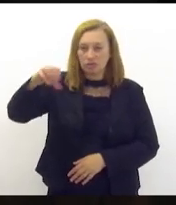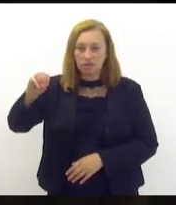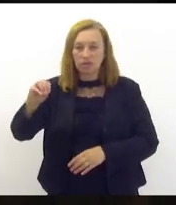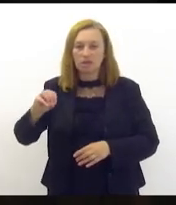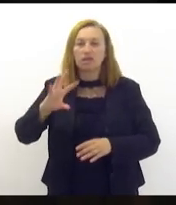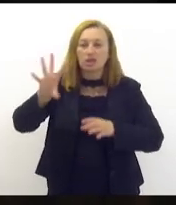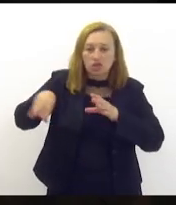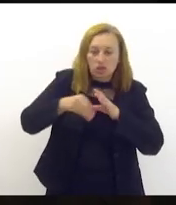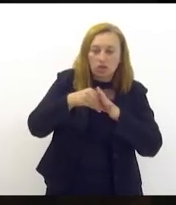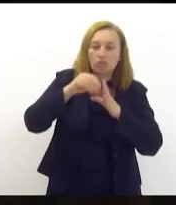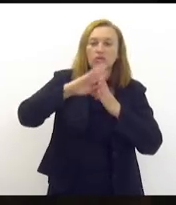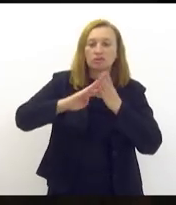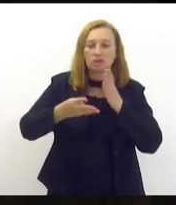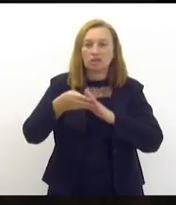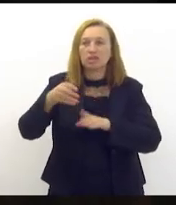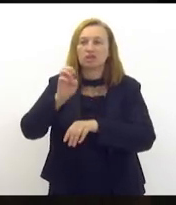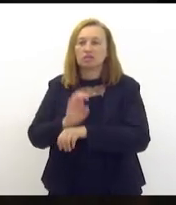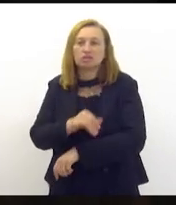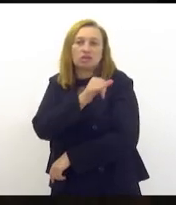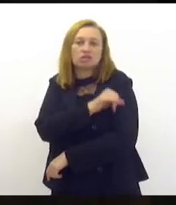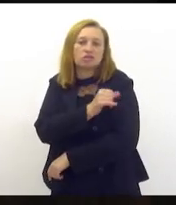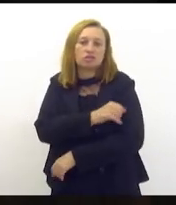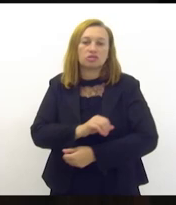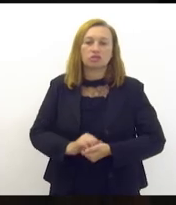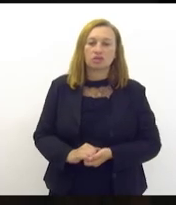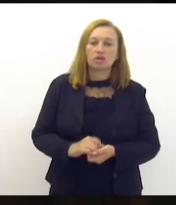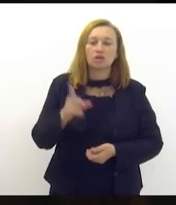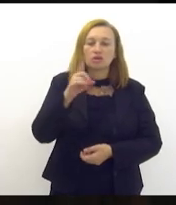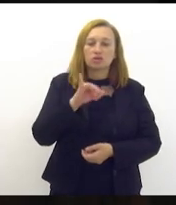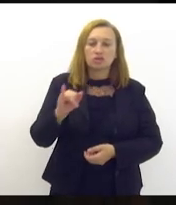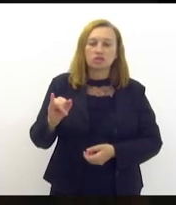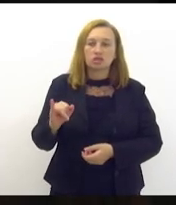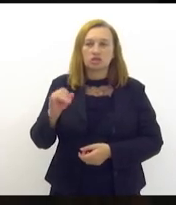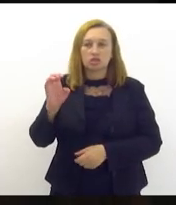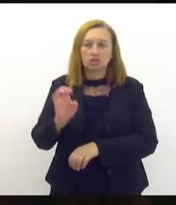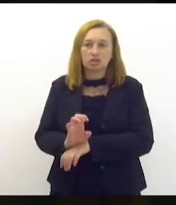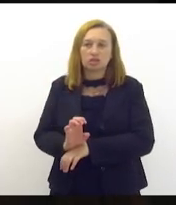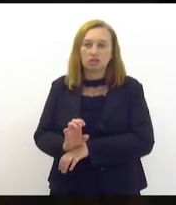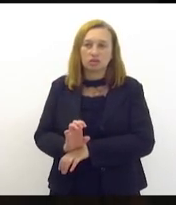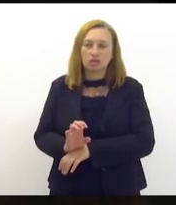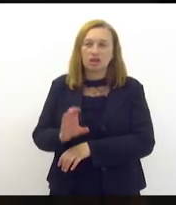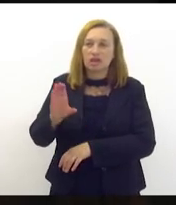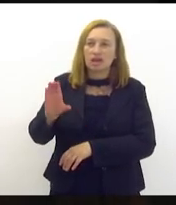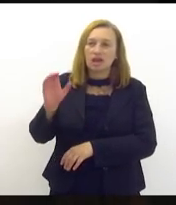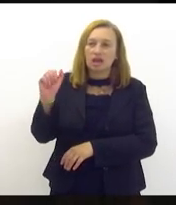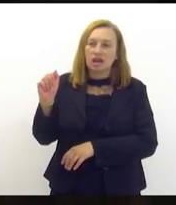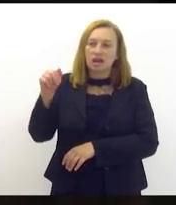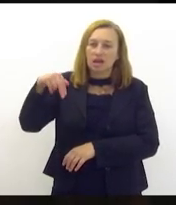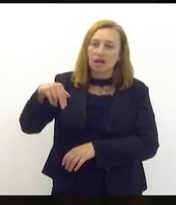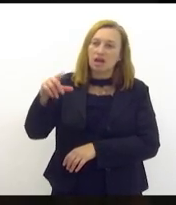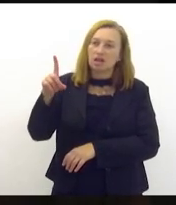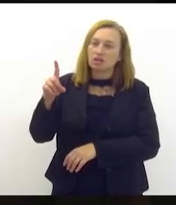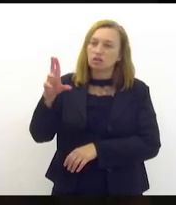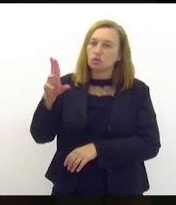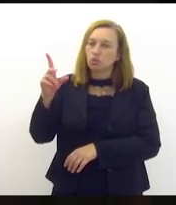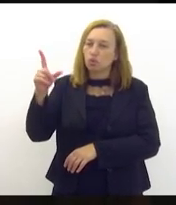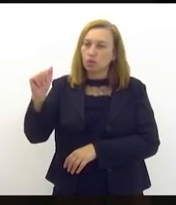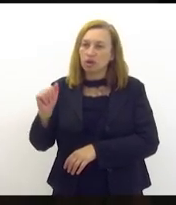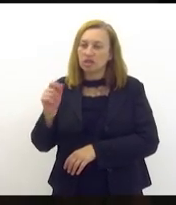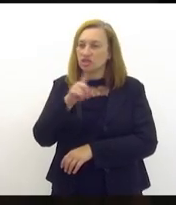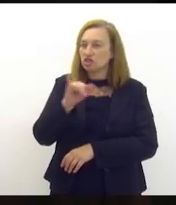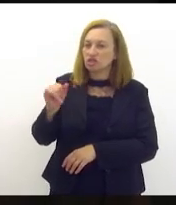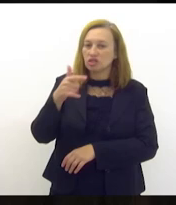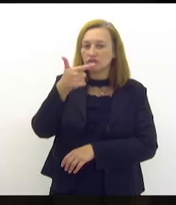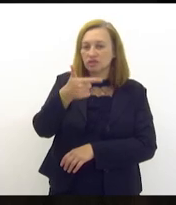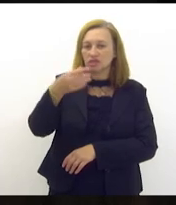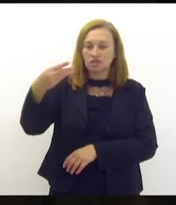para incluir no calendário oficial do Estado do Rio de Janeiro o dia estadual do Gandula, a ser comemorado no dia 23